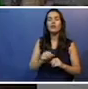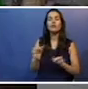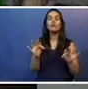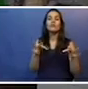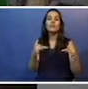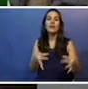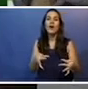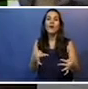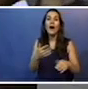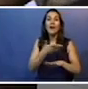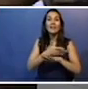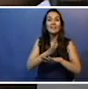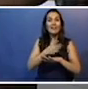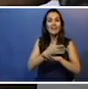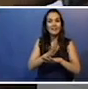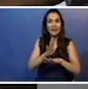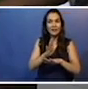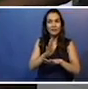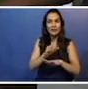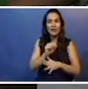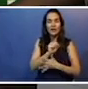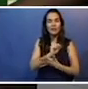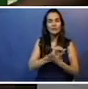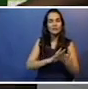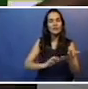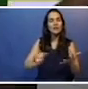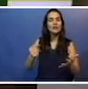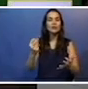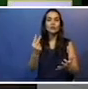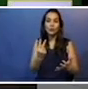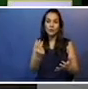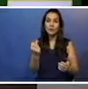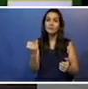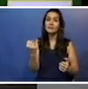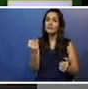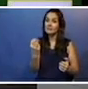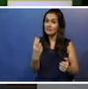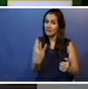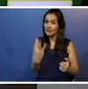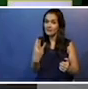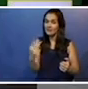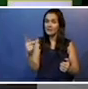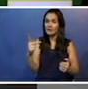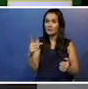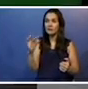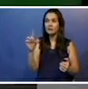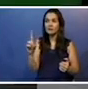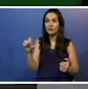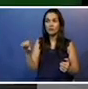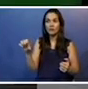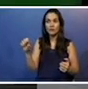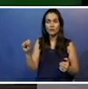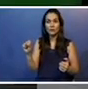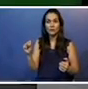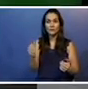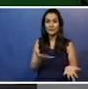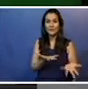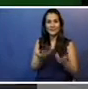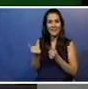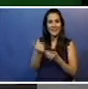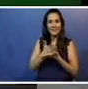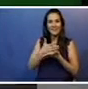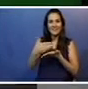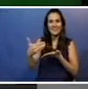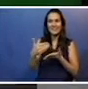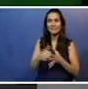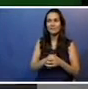rotina, teremos a tarefa, exercícios 2 e 3, da página 198 também. Vamos lá?